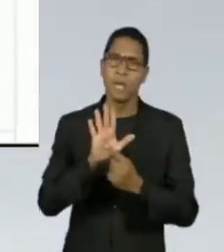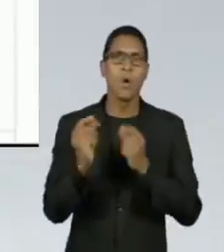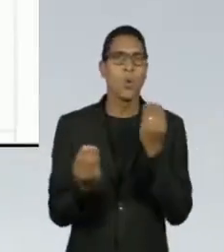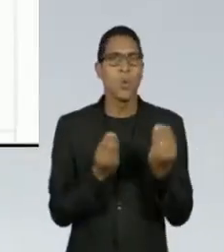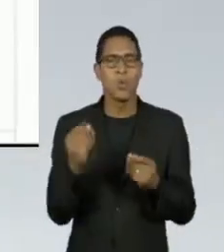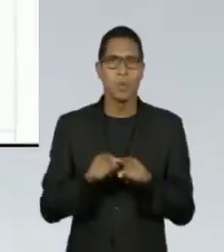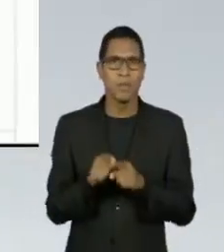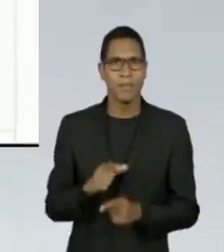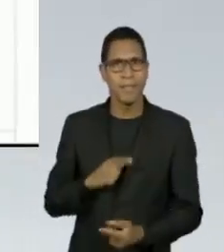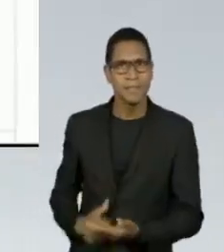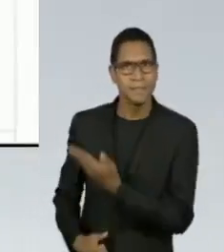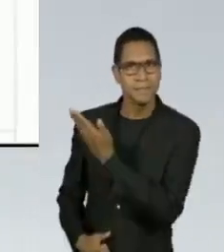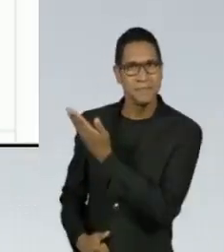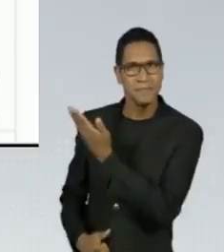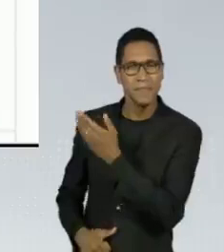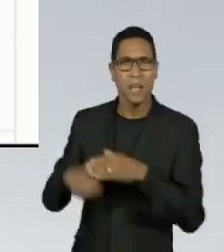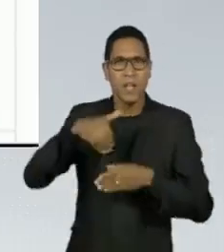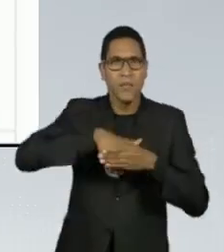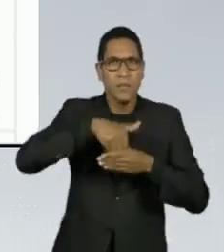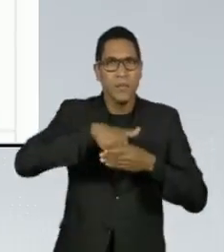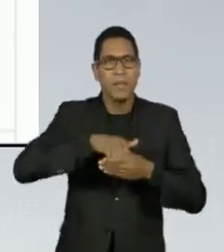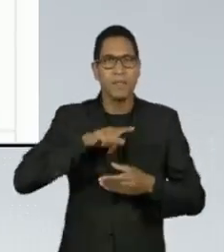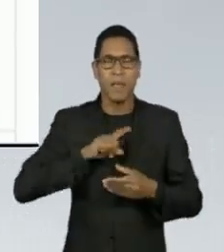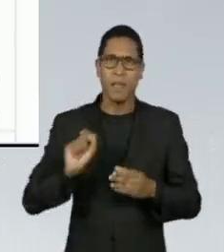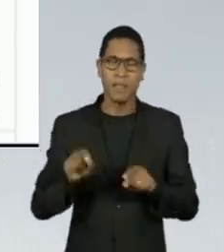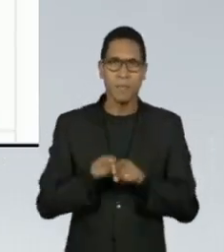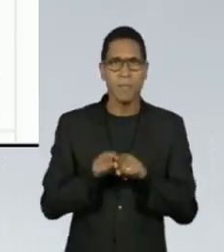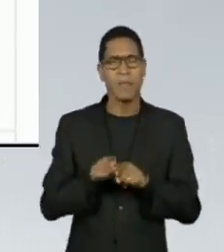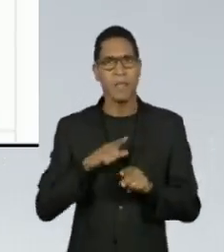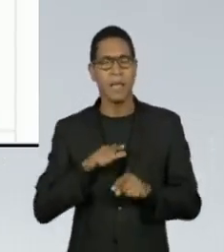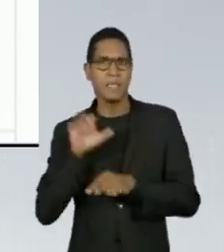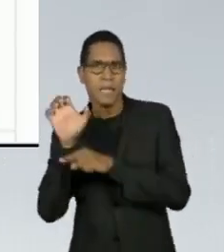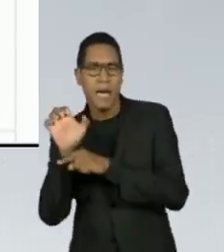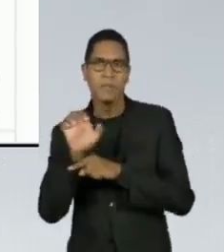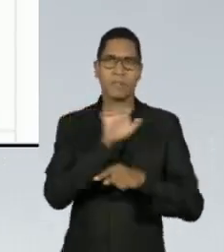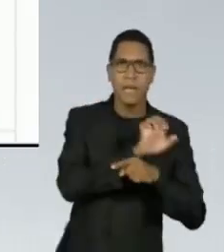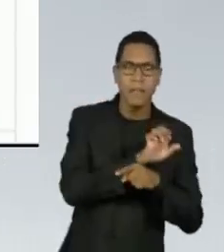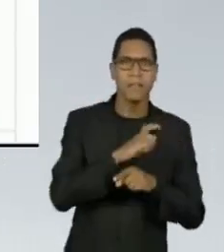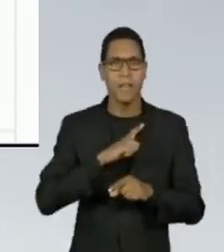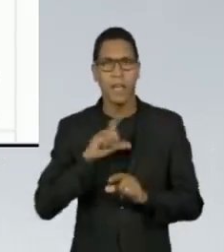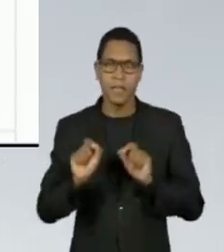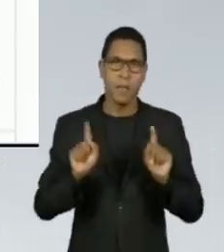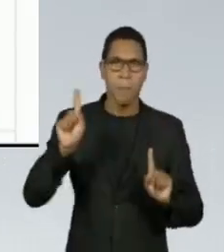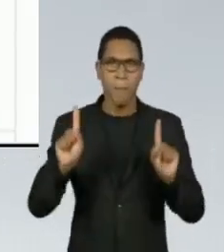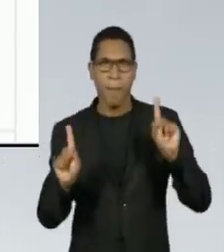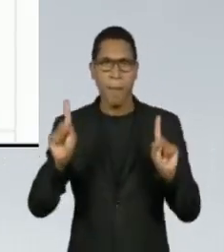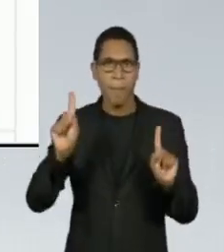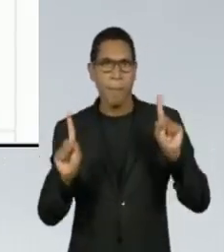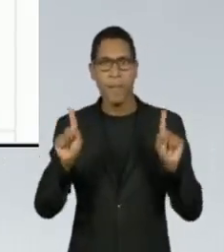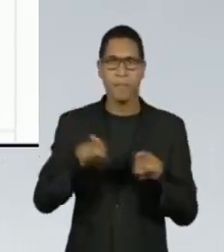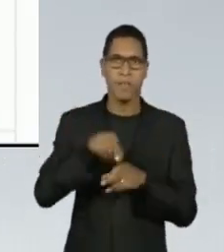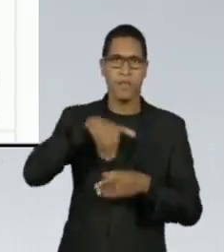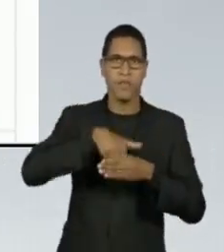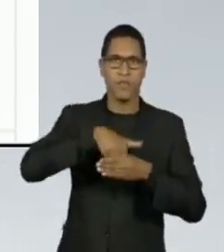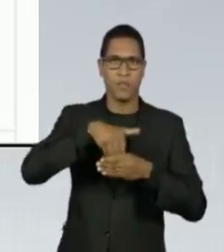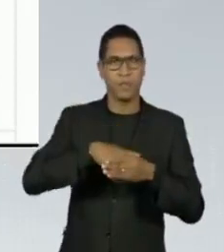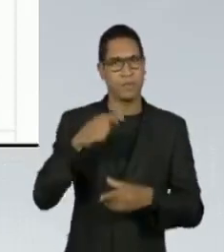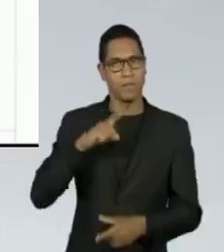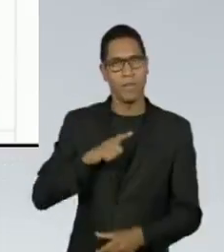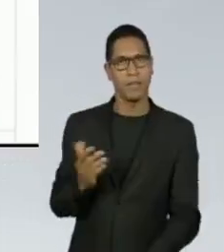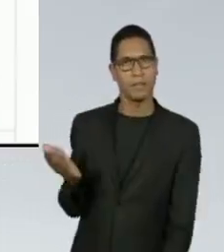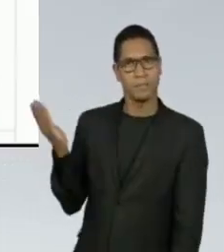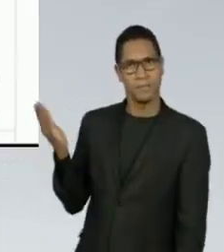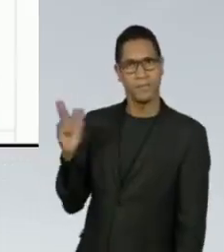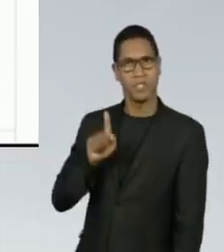está acirrada esta votação nestes 2 estados que são os que estão mais avançados nessa apuração. Na sua tela você tem o